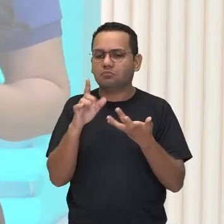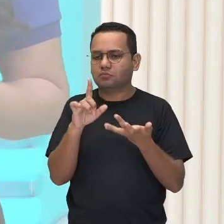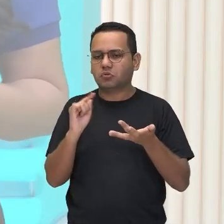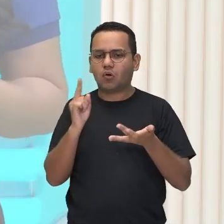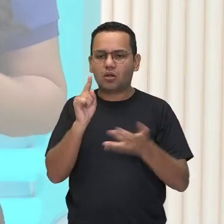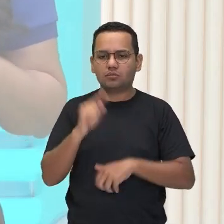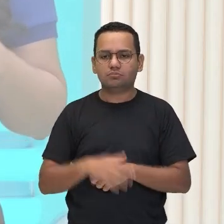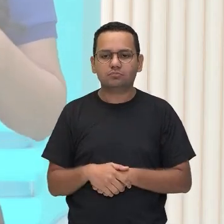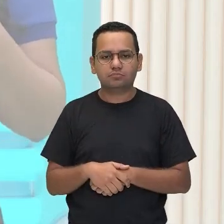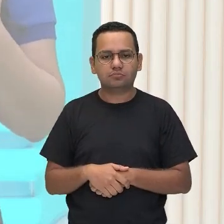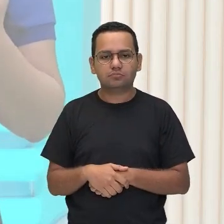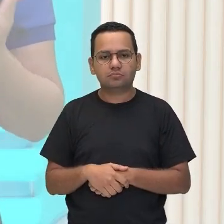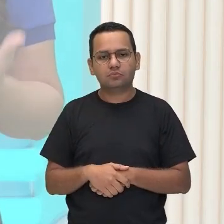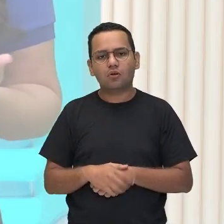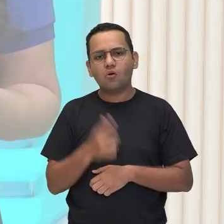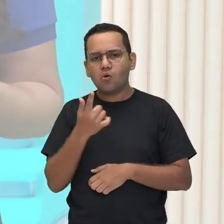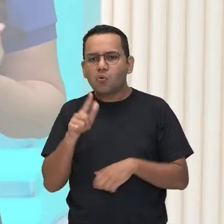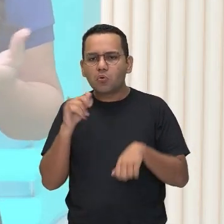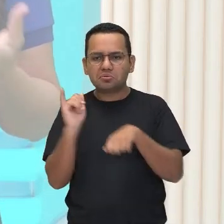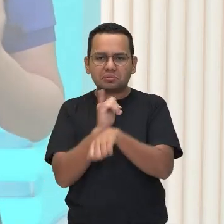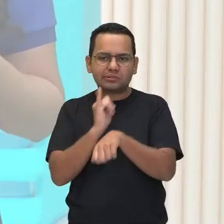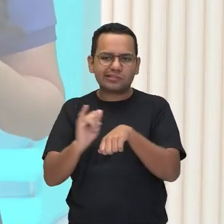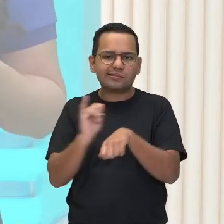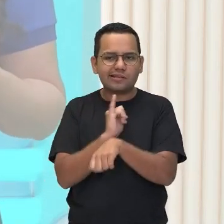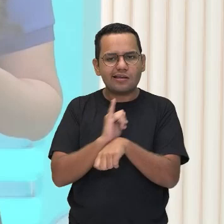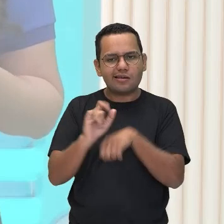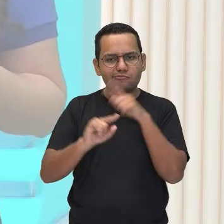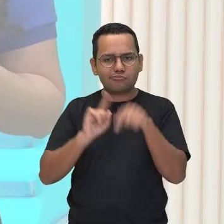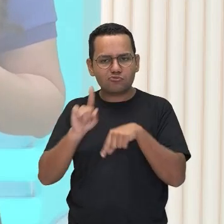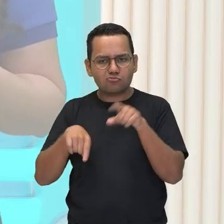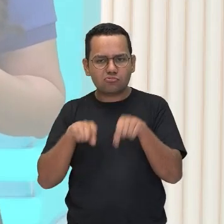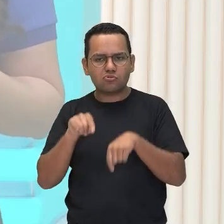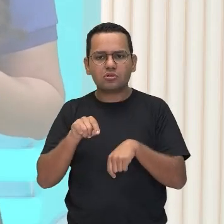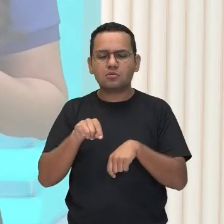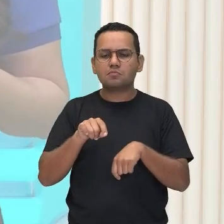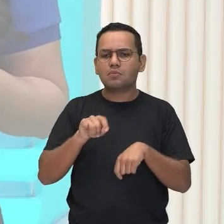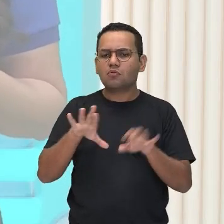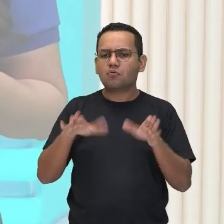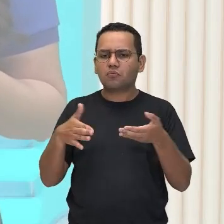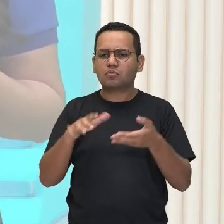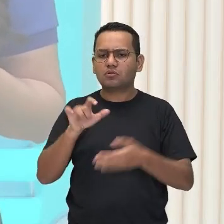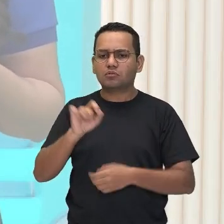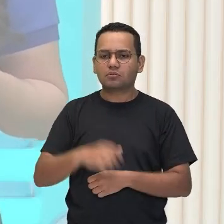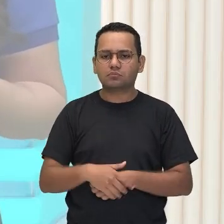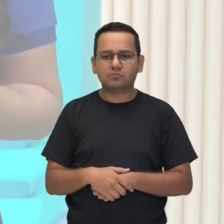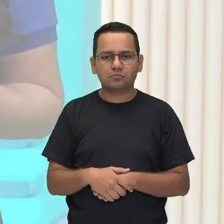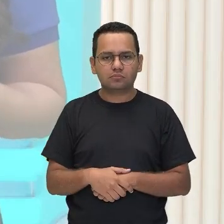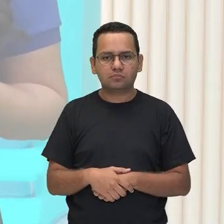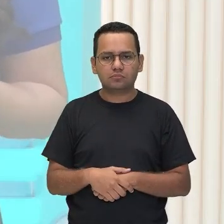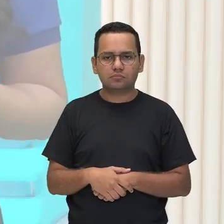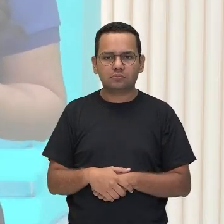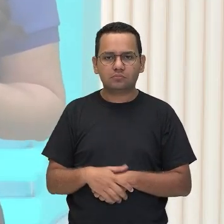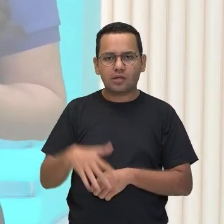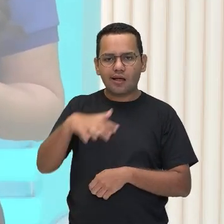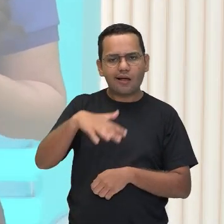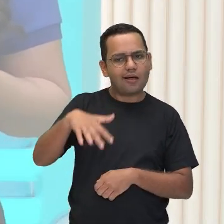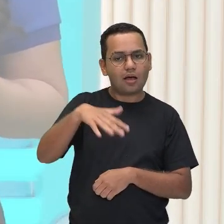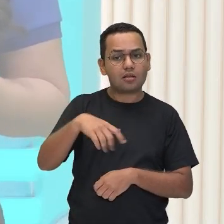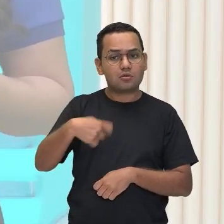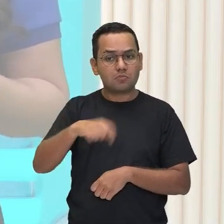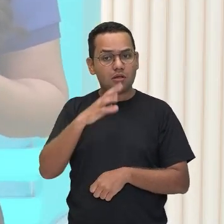aspectos táticos planejamentos táticos quando eu falo isso eu tô me referindo à questão de conhecer de fato aquela